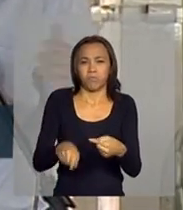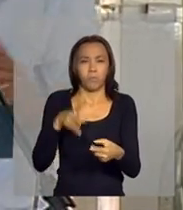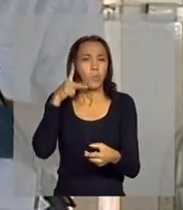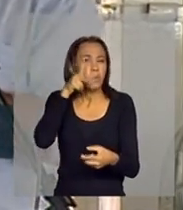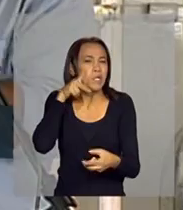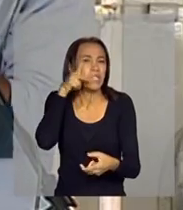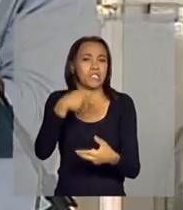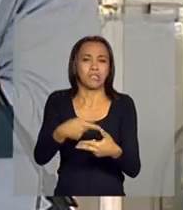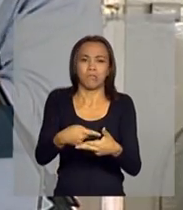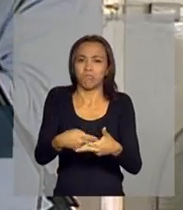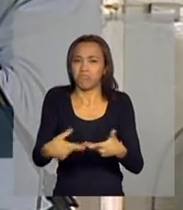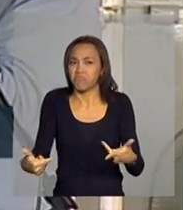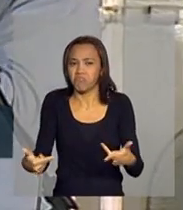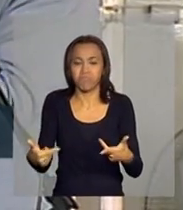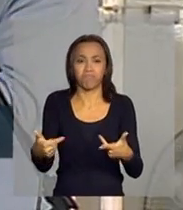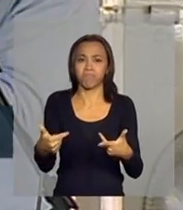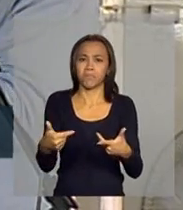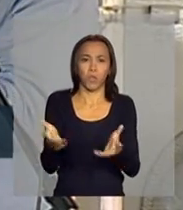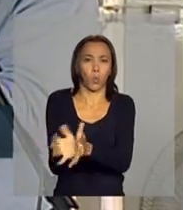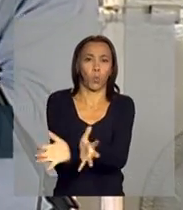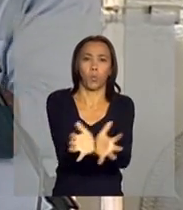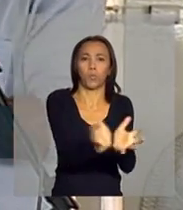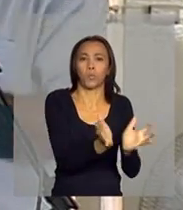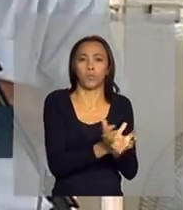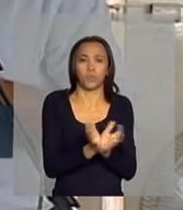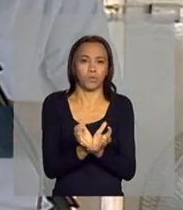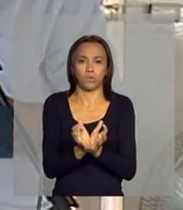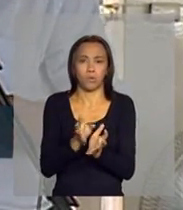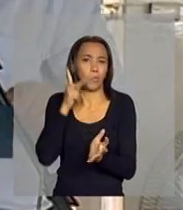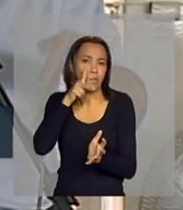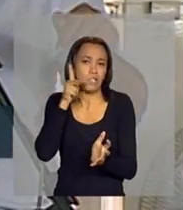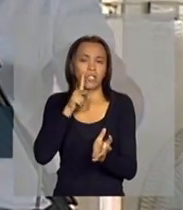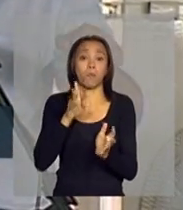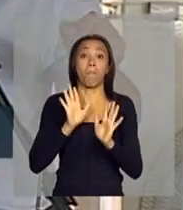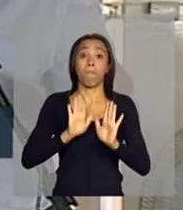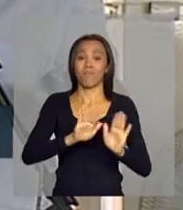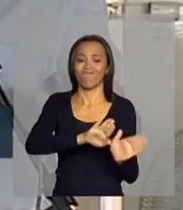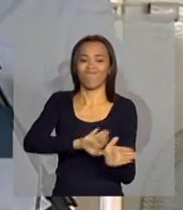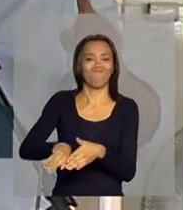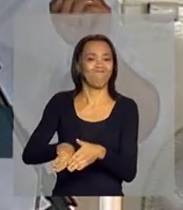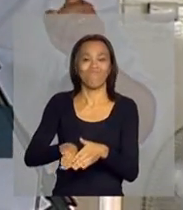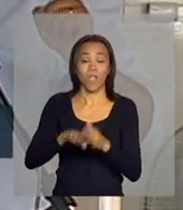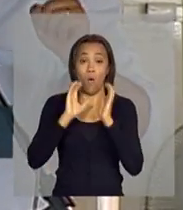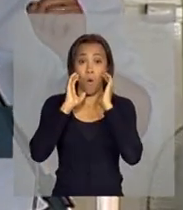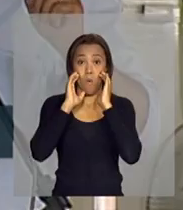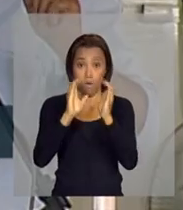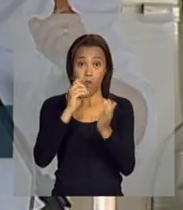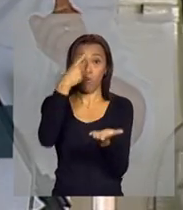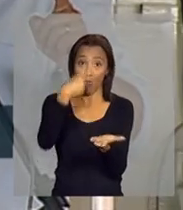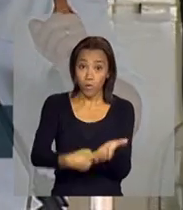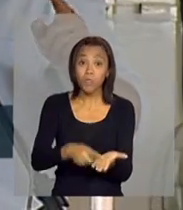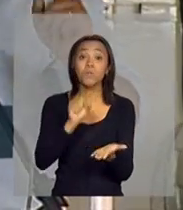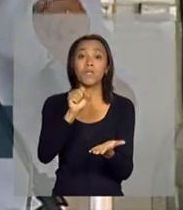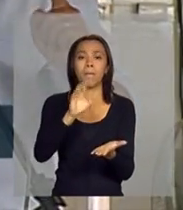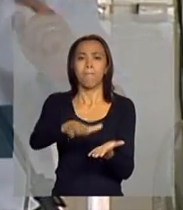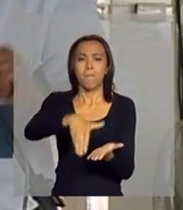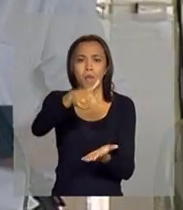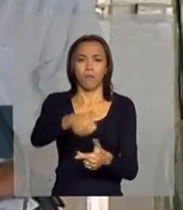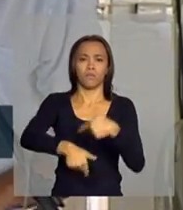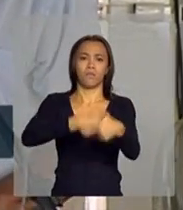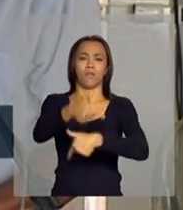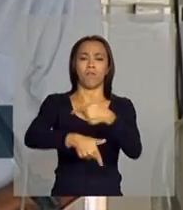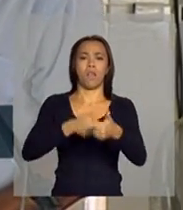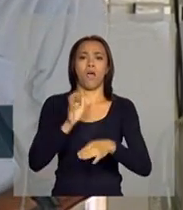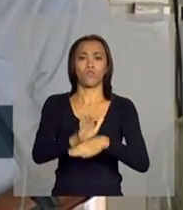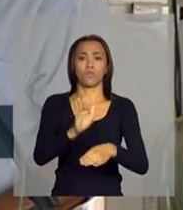políticas, divergências partidárias, para honrar com o nosso compromisso, que é o fazer o melhor pela